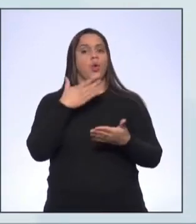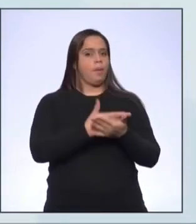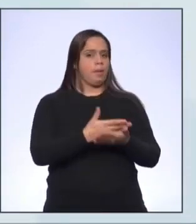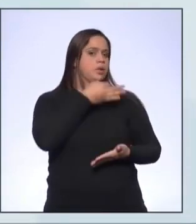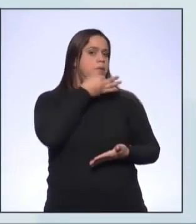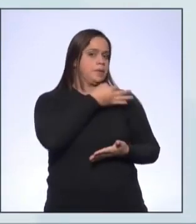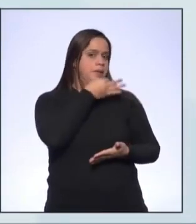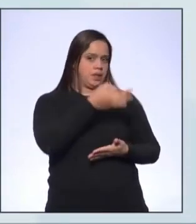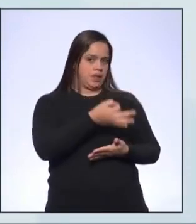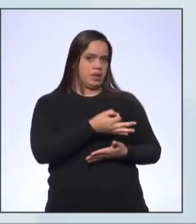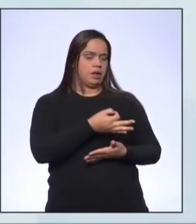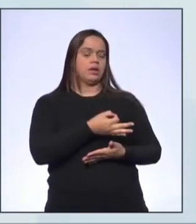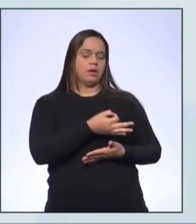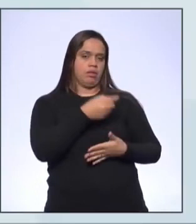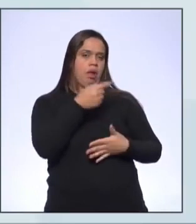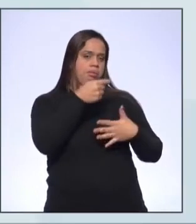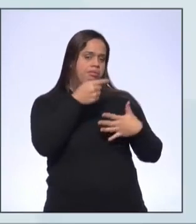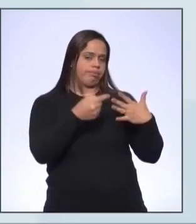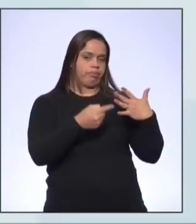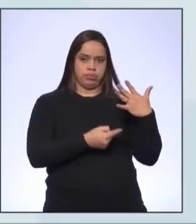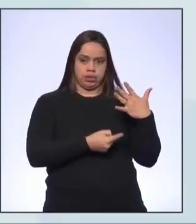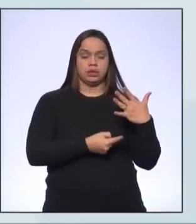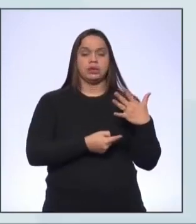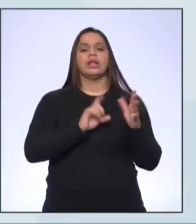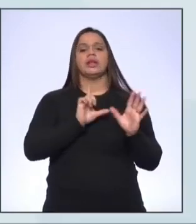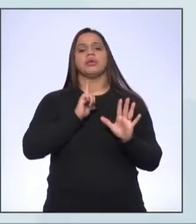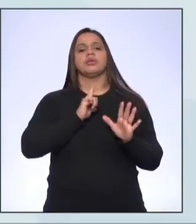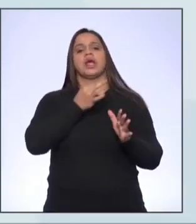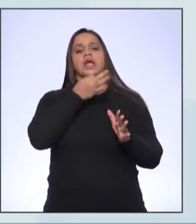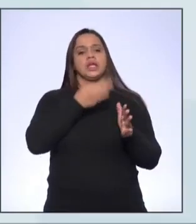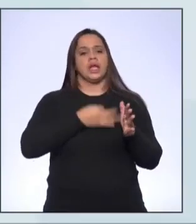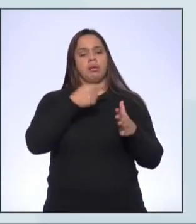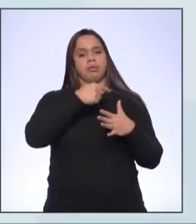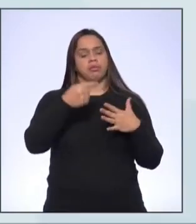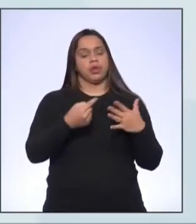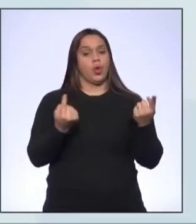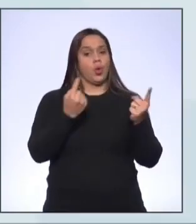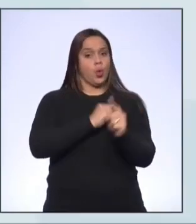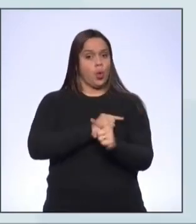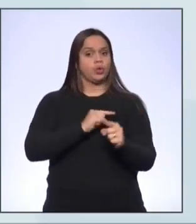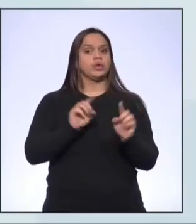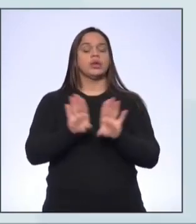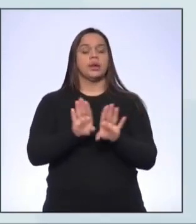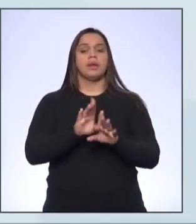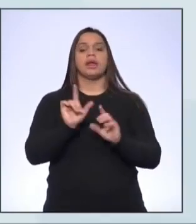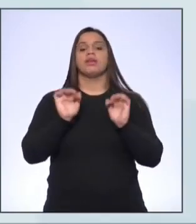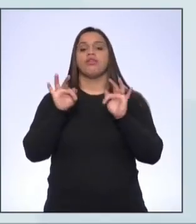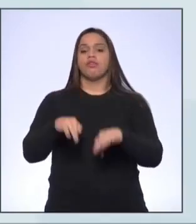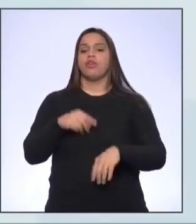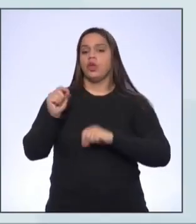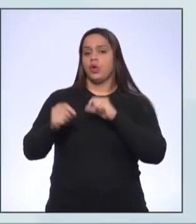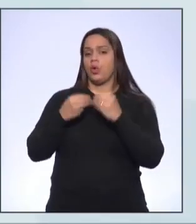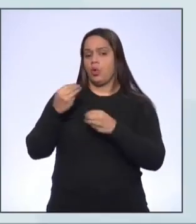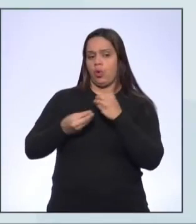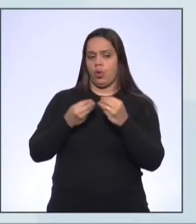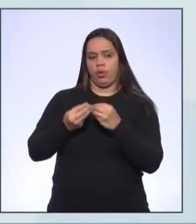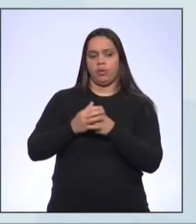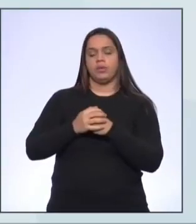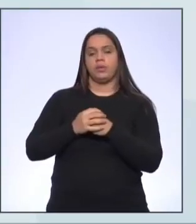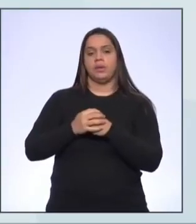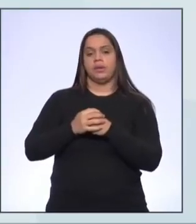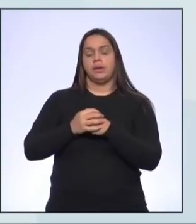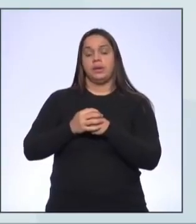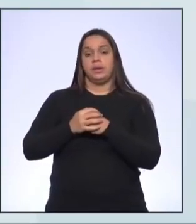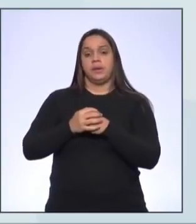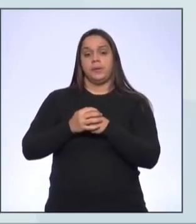opinião, posicionamento, tem os argumentos, os contra-argumentos e termina assim, no caso, né, um parecer